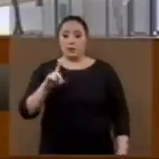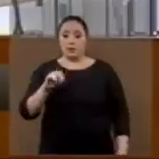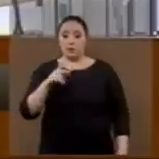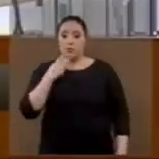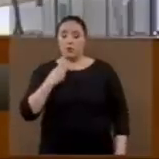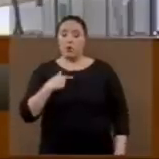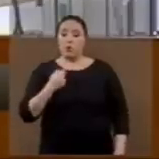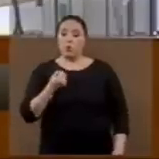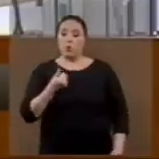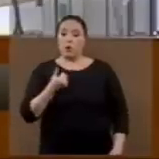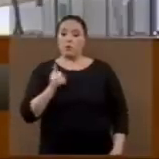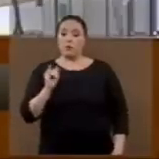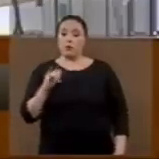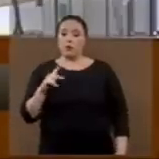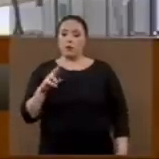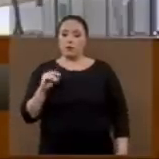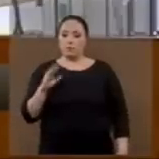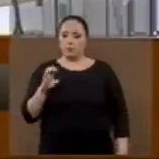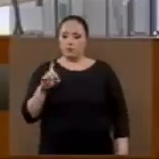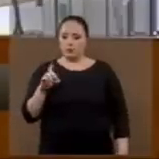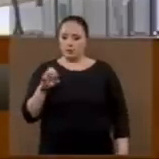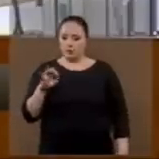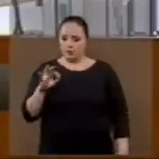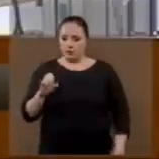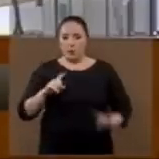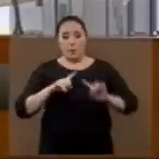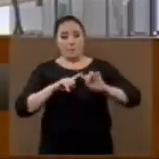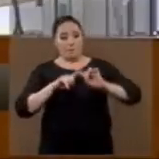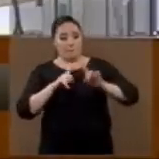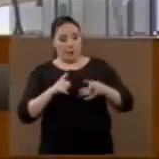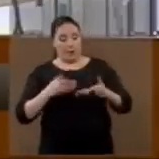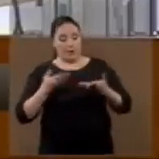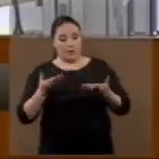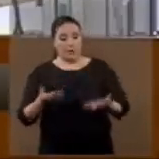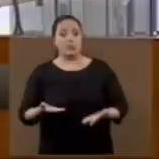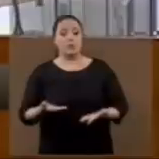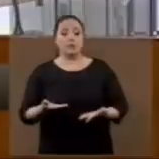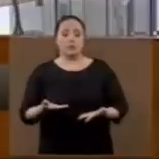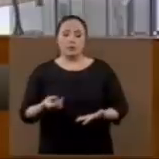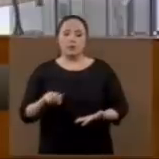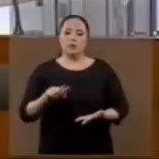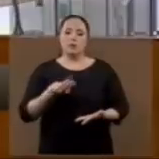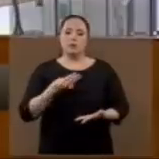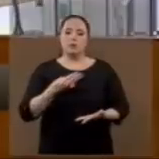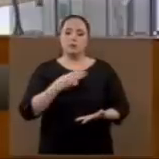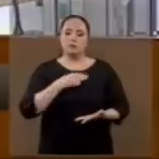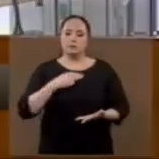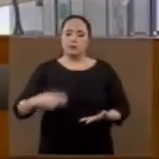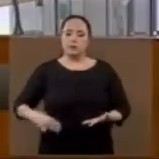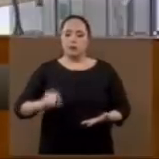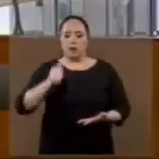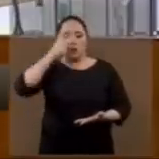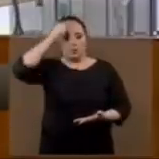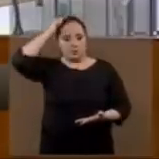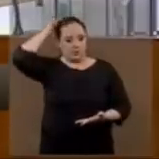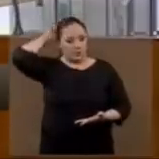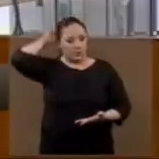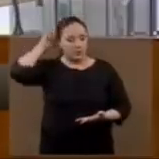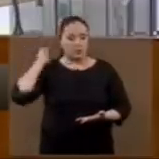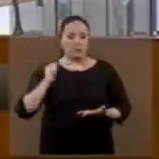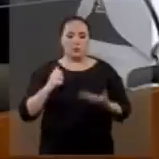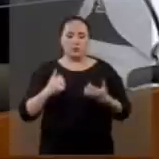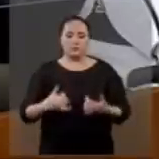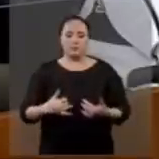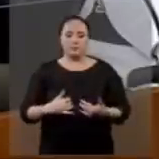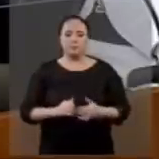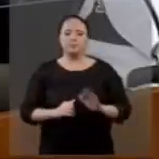julgar improcedente. Mas, como Vossa Excelência, ministro Alexandre de Moraes. Mas, presidente, não